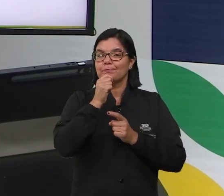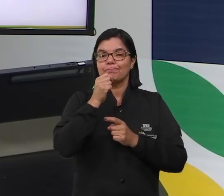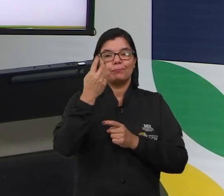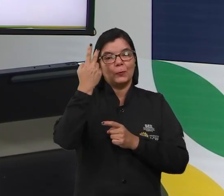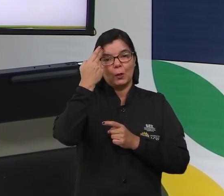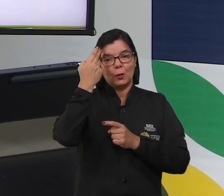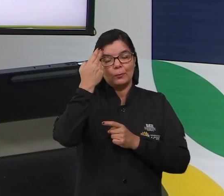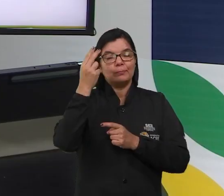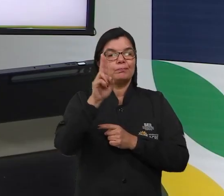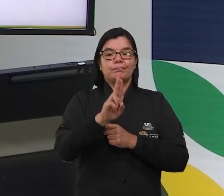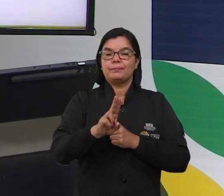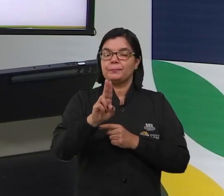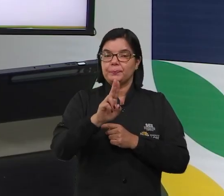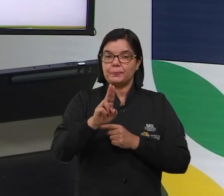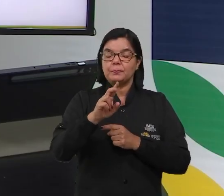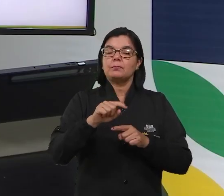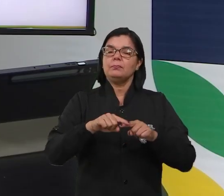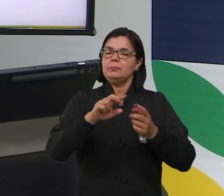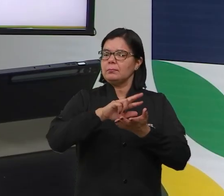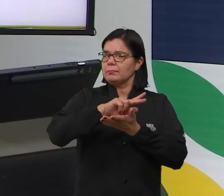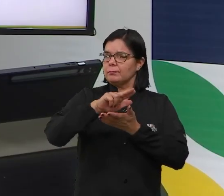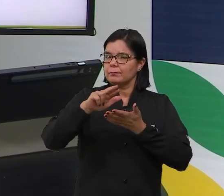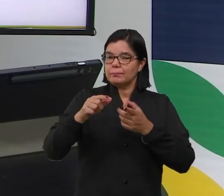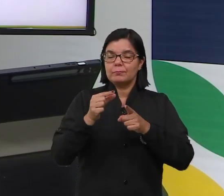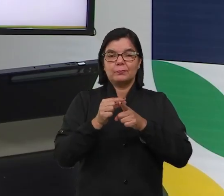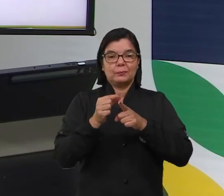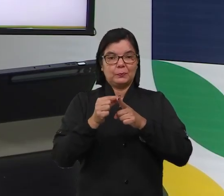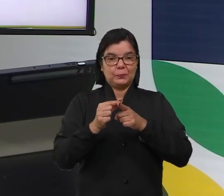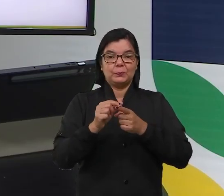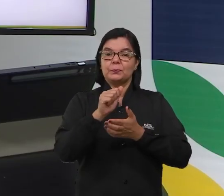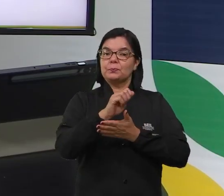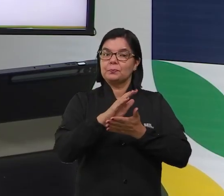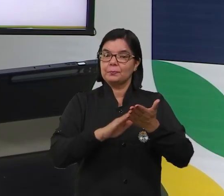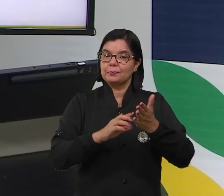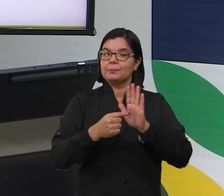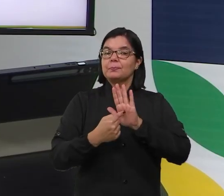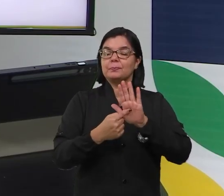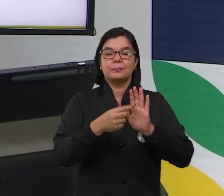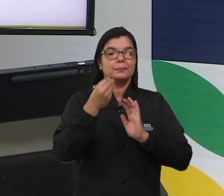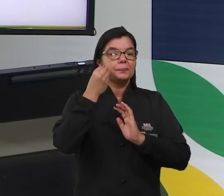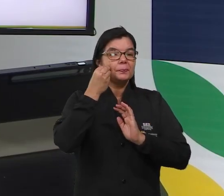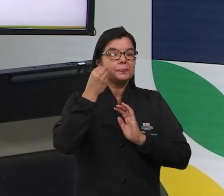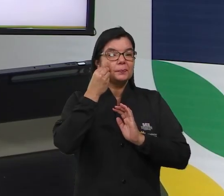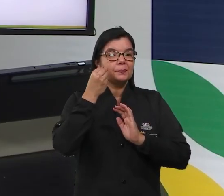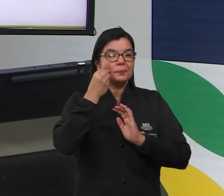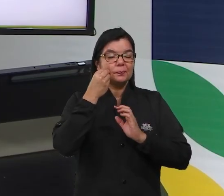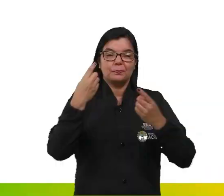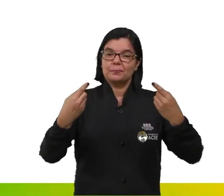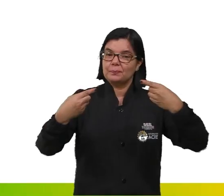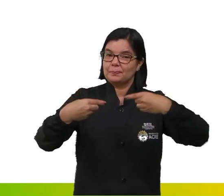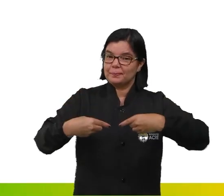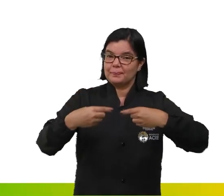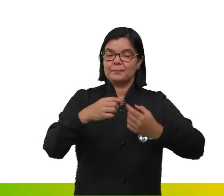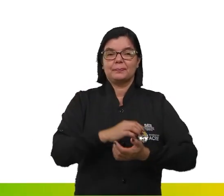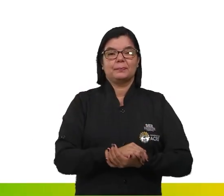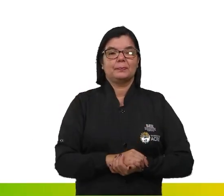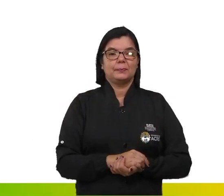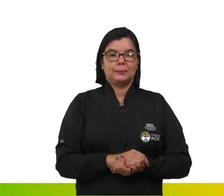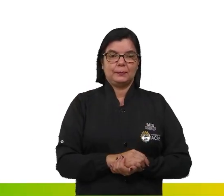outras unidades para você poder trabalhar. Eu vou deixar um exercício aqui para você tentar fazer. É um desafio. Vamos